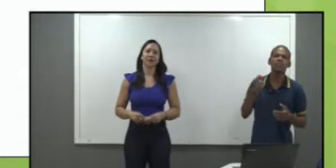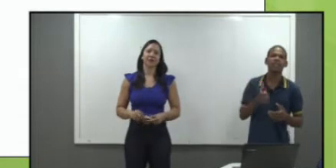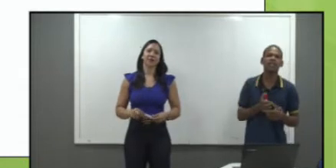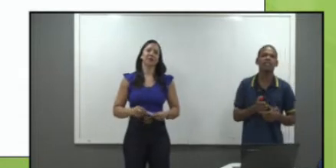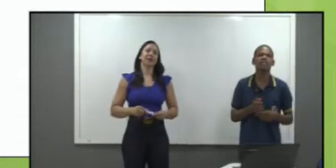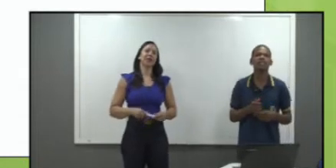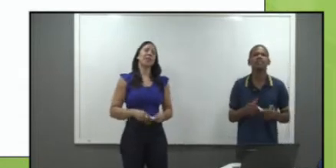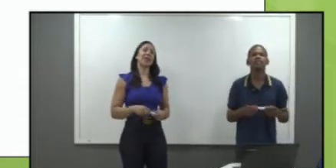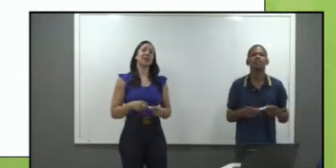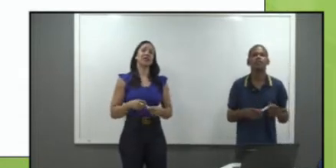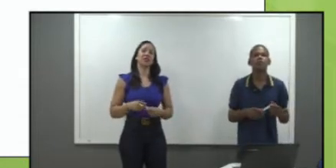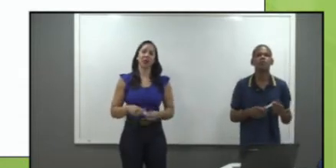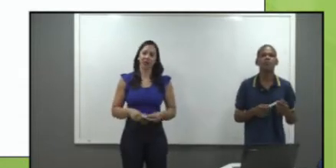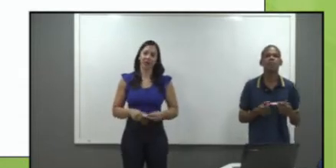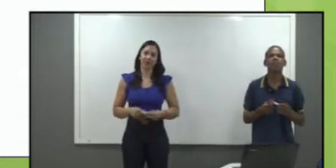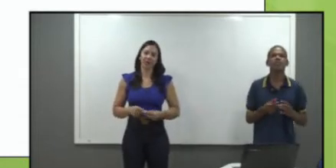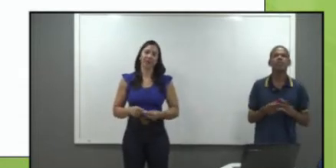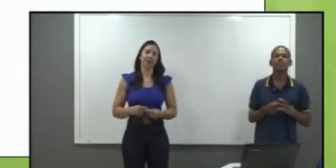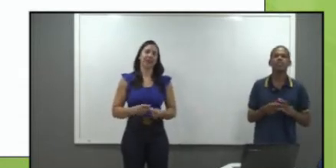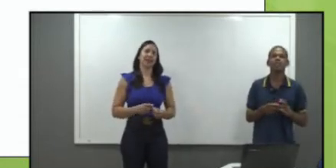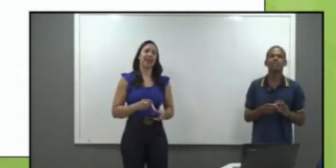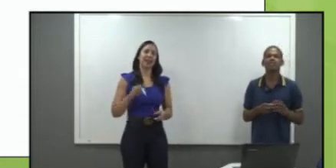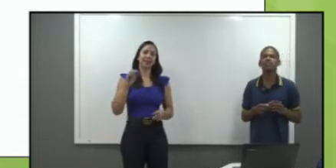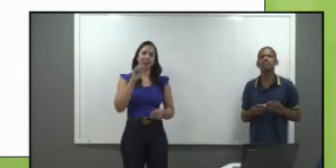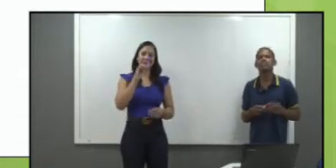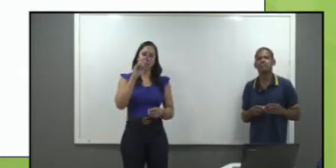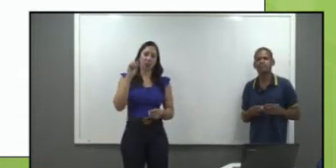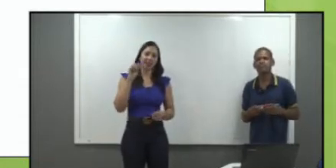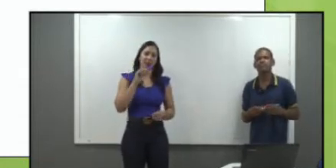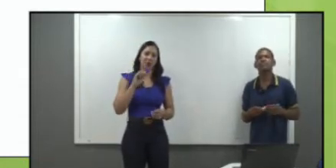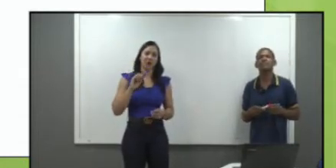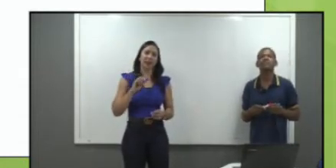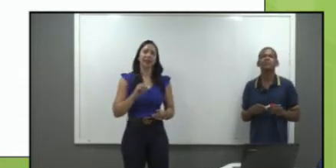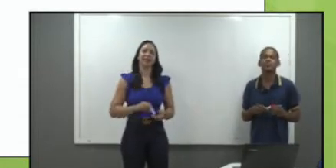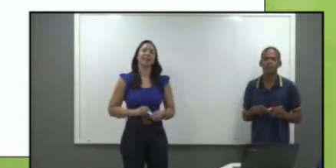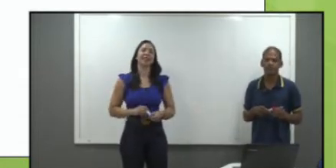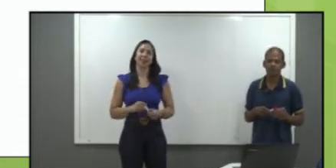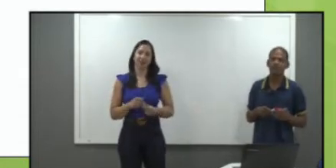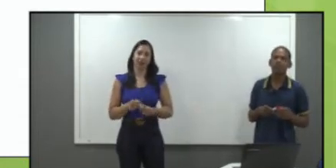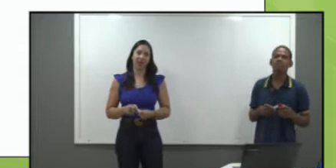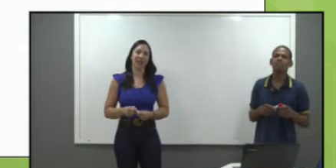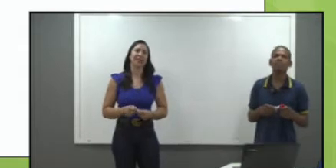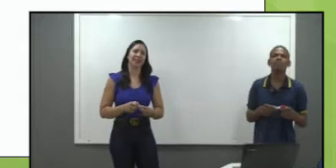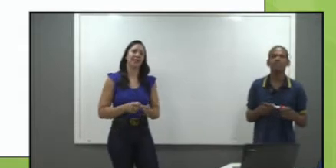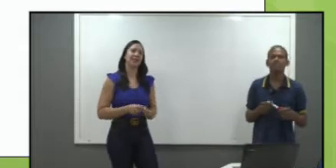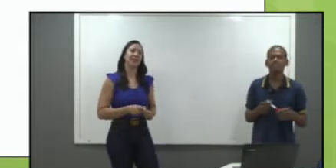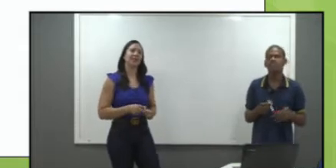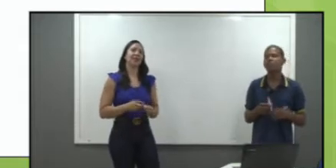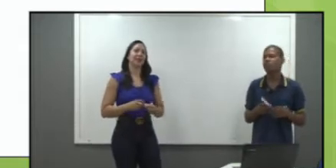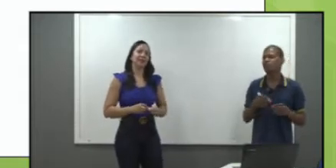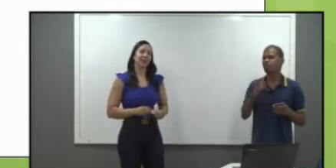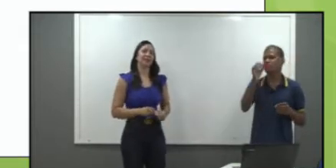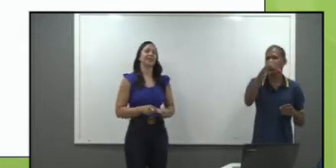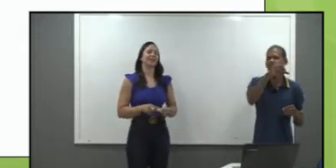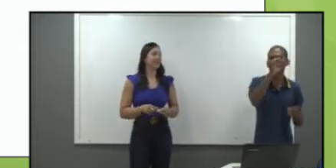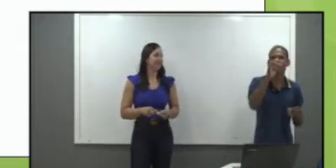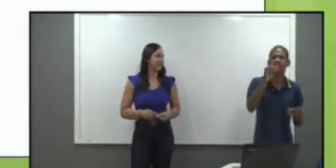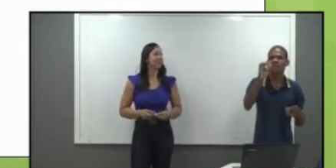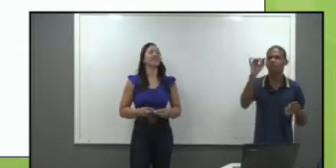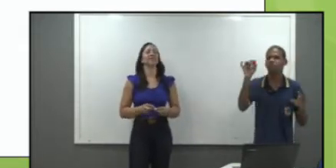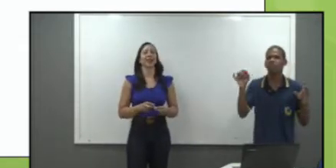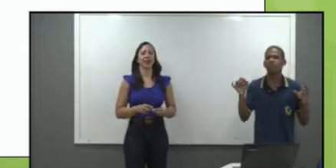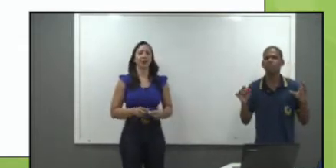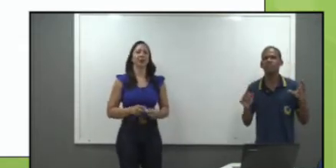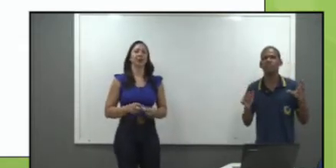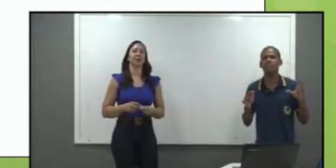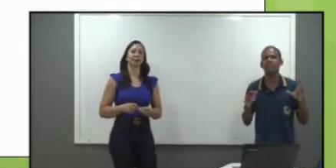na antiguidade. Na pré-história, Isso, naquelas através. pinturas encontradas nas cavernas, né? Geralmente tem uns tracinhos ali de